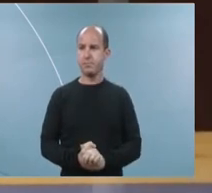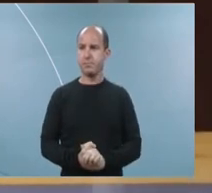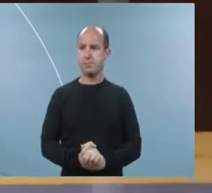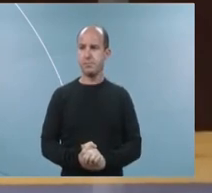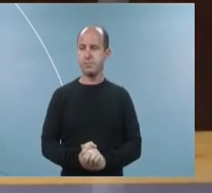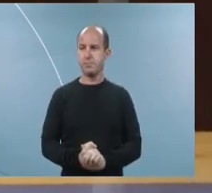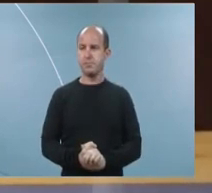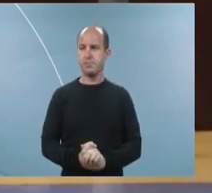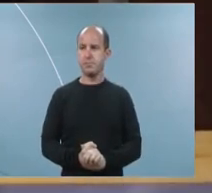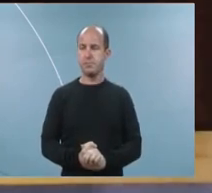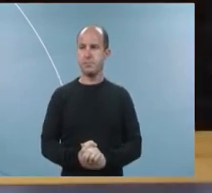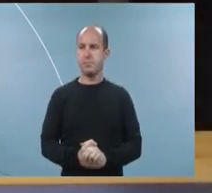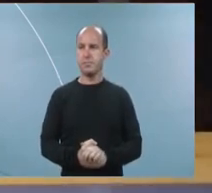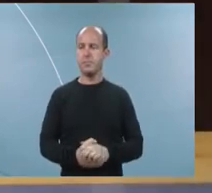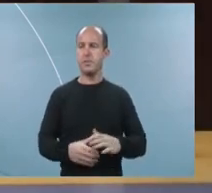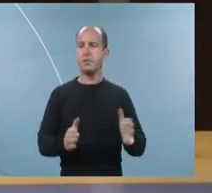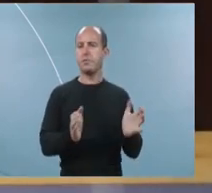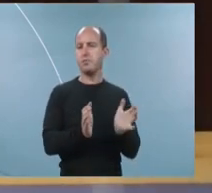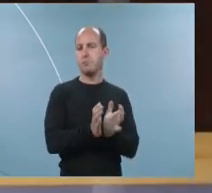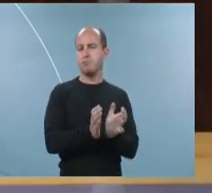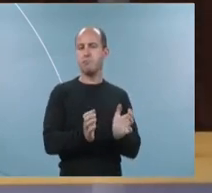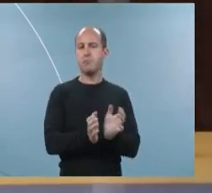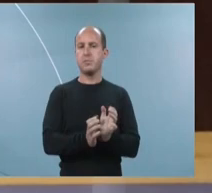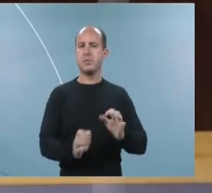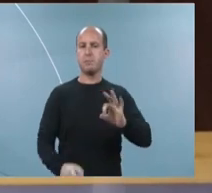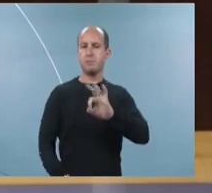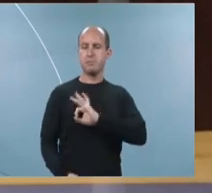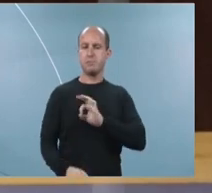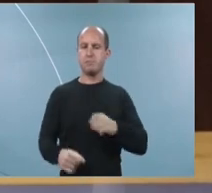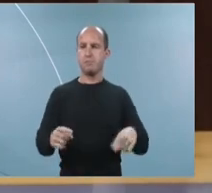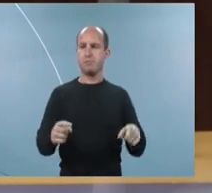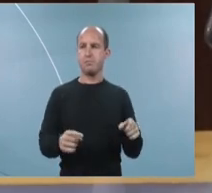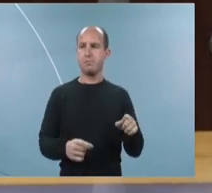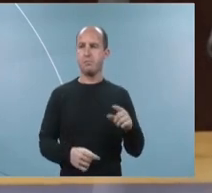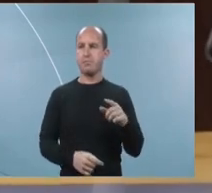executado por uma fração da banda de música da Polícia Militar.